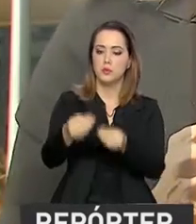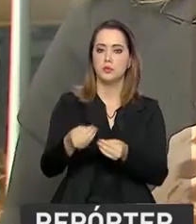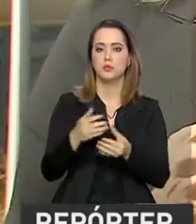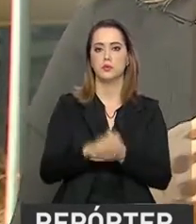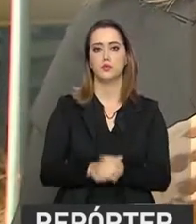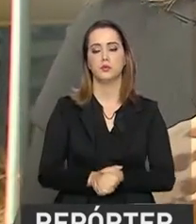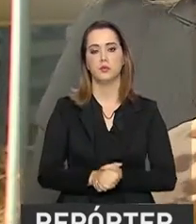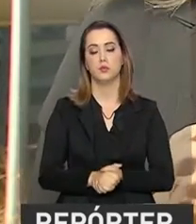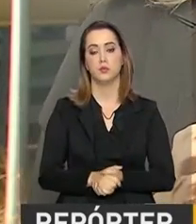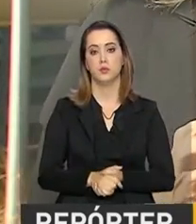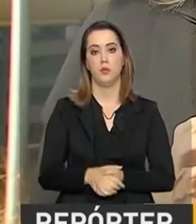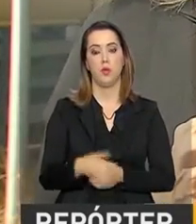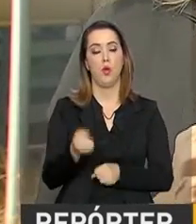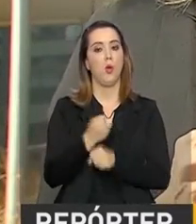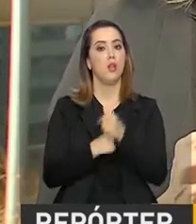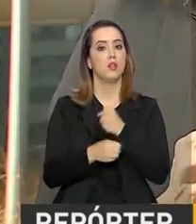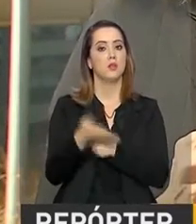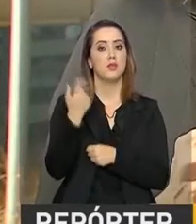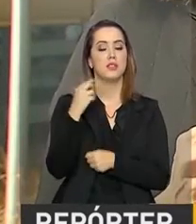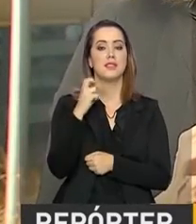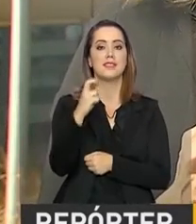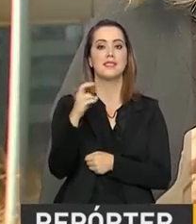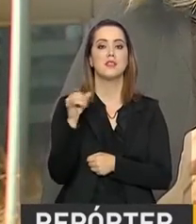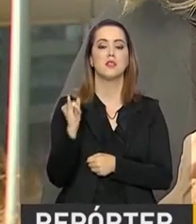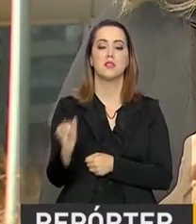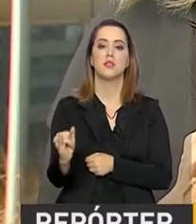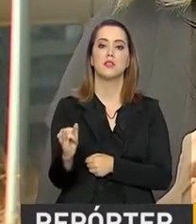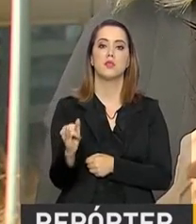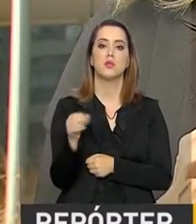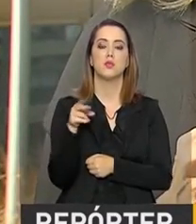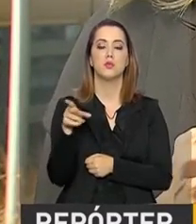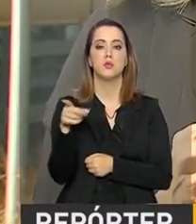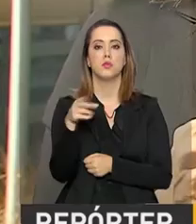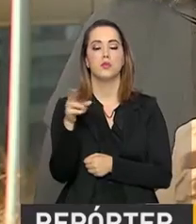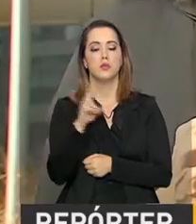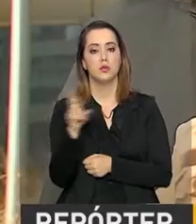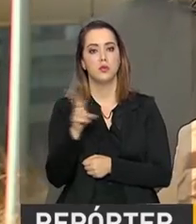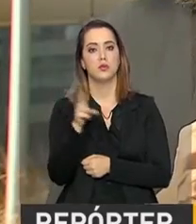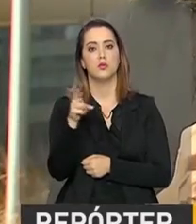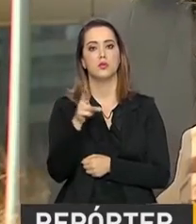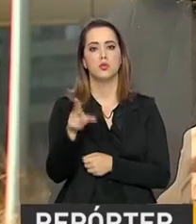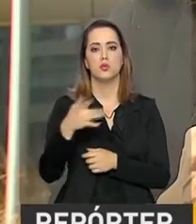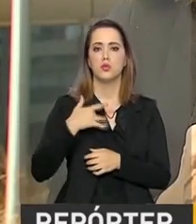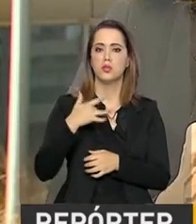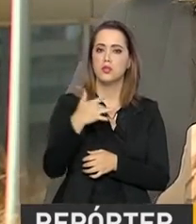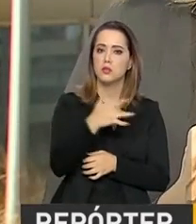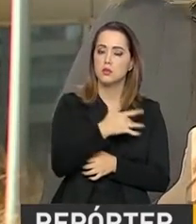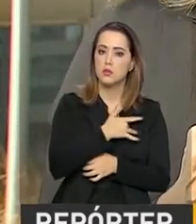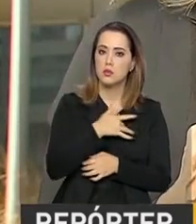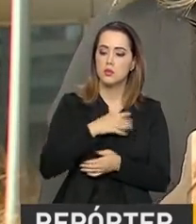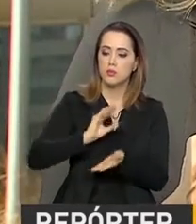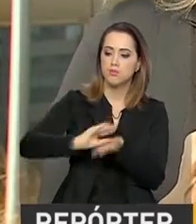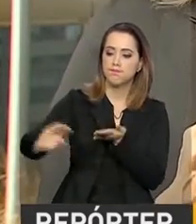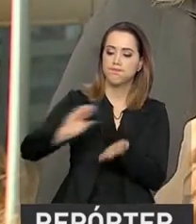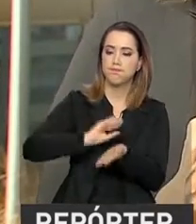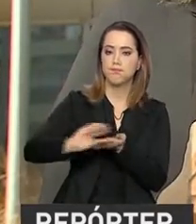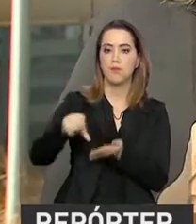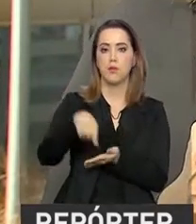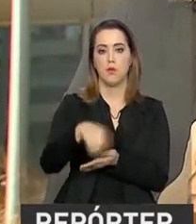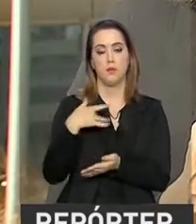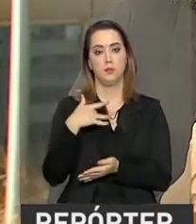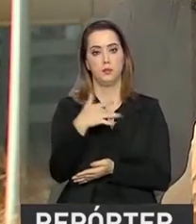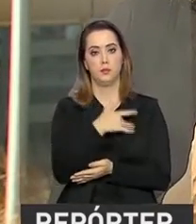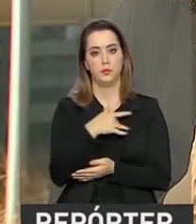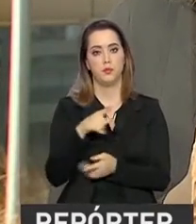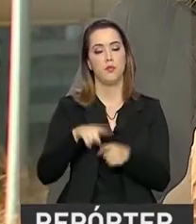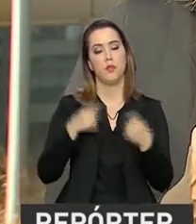ano passado, foram gastos 5 bilhões de reais em ações ligadas à saúde, que não estavam previstas no orçamento da União,